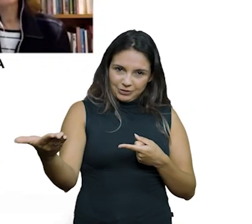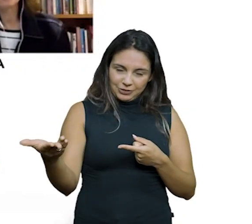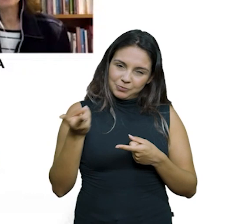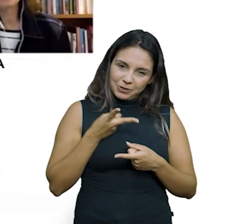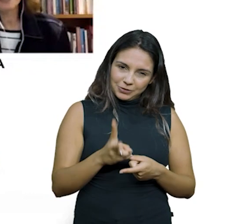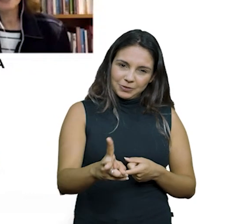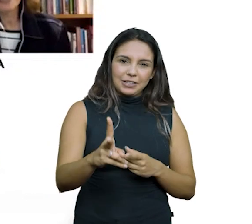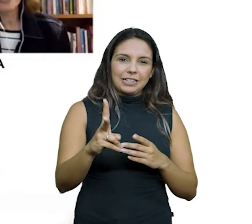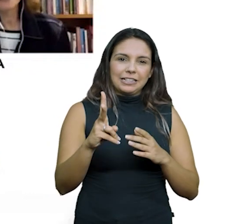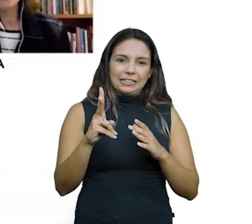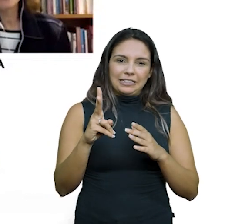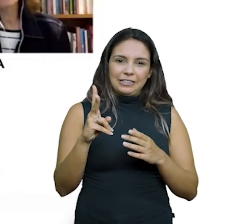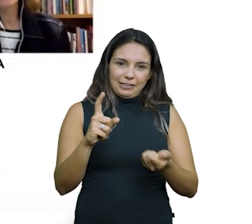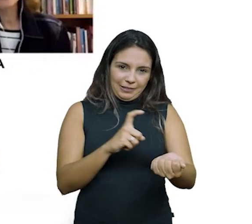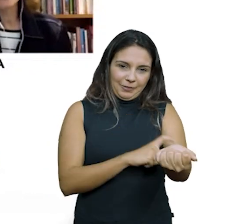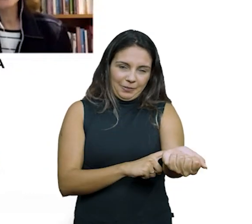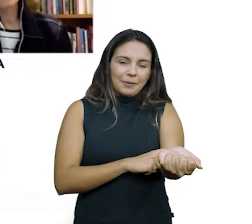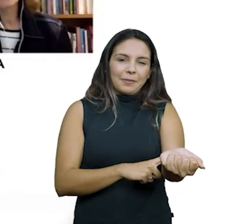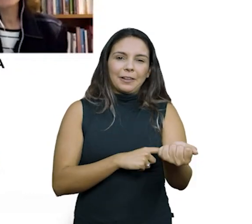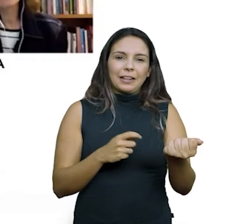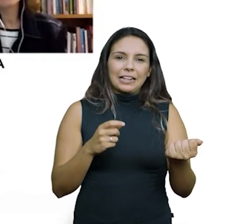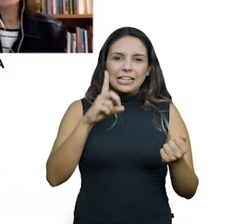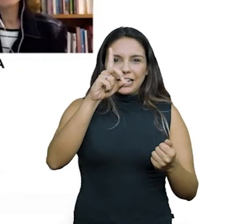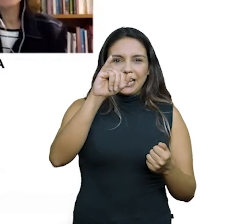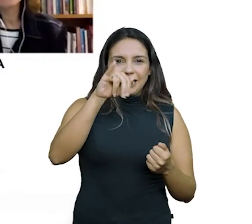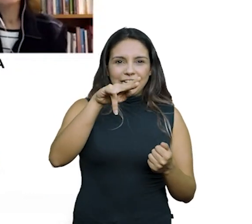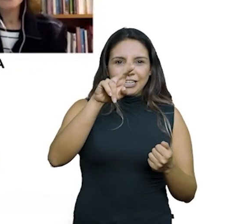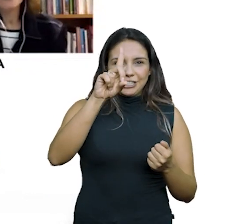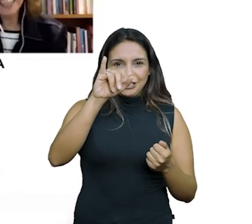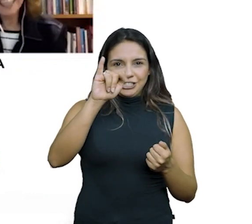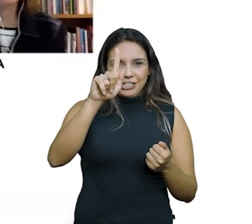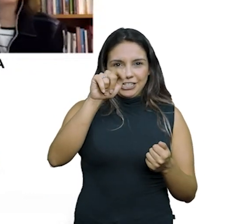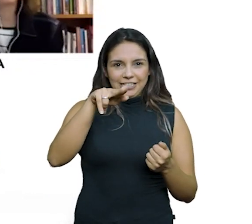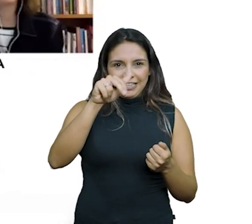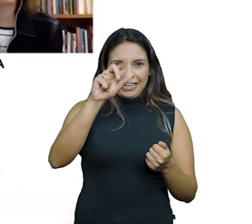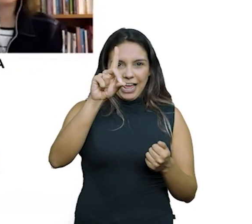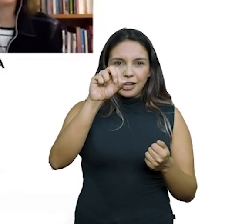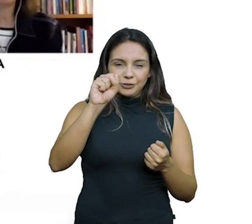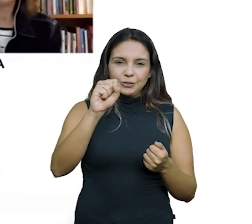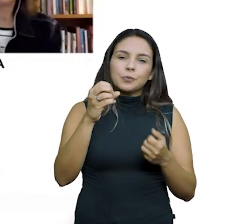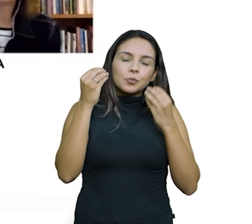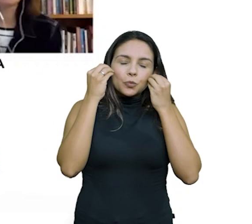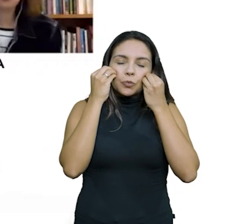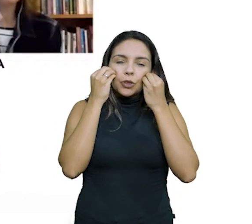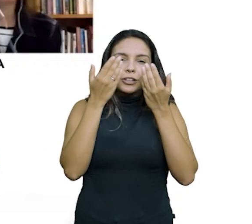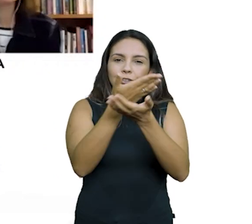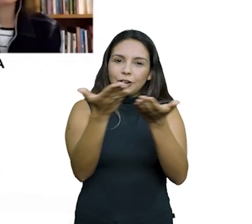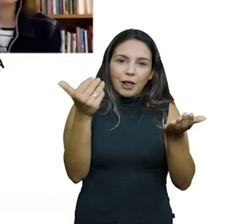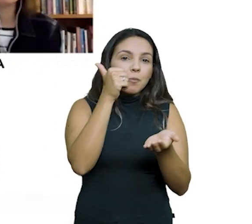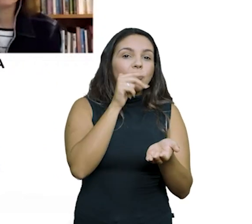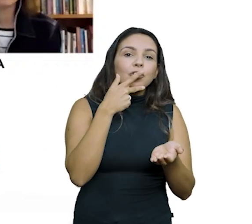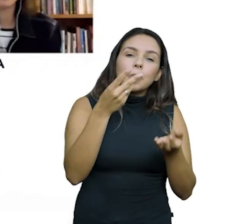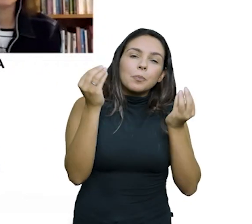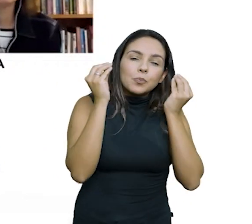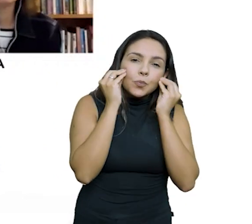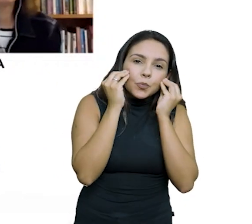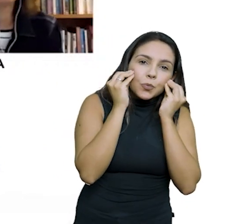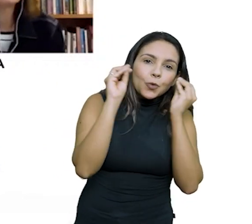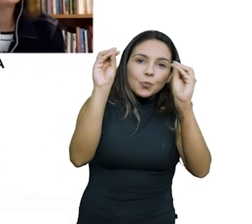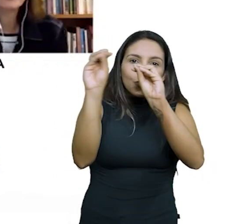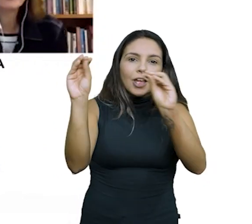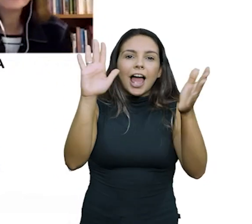e permanentemente indignados, por favor. Yes! E beijo para todos que nos acompanharam. Muito obrigado. Beijo